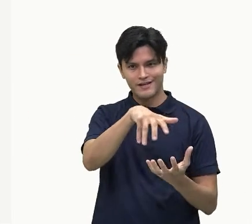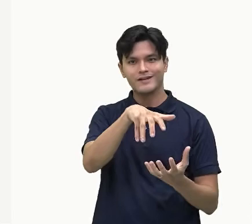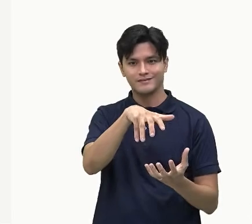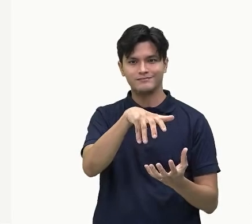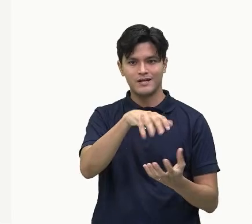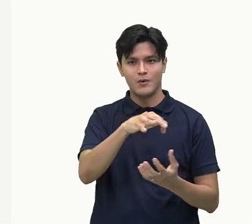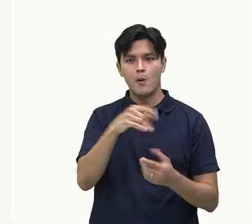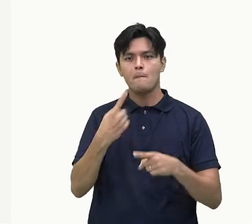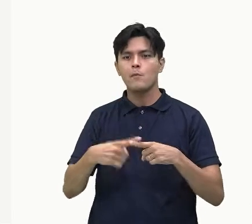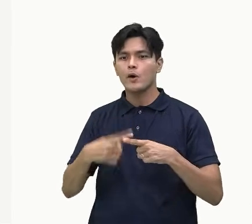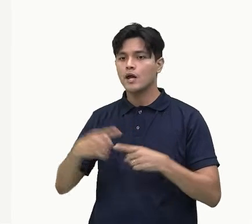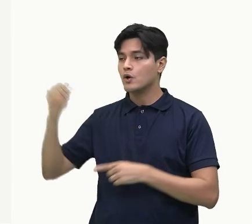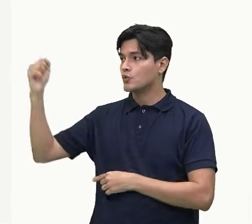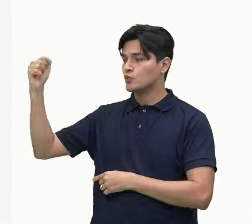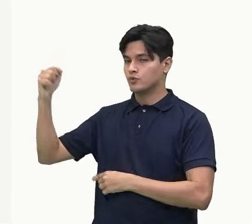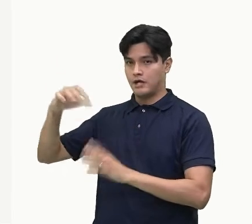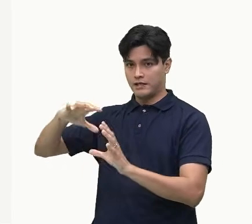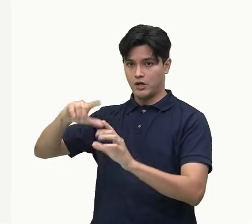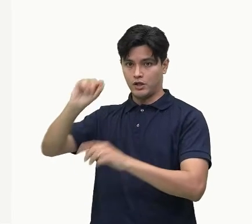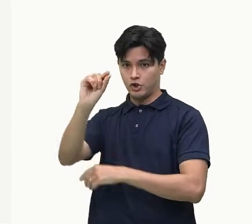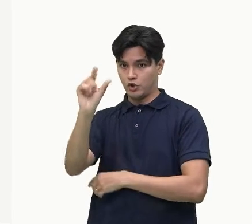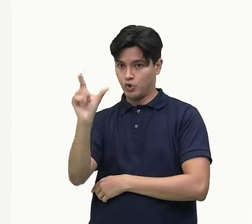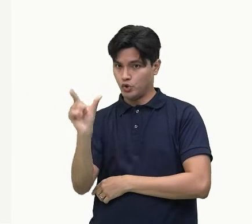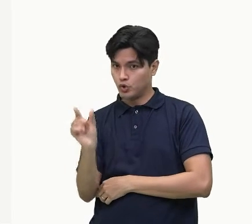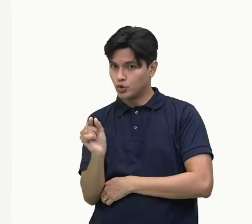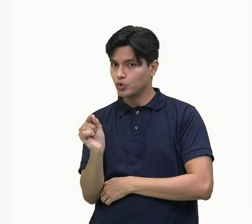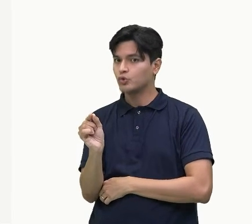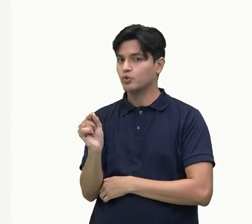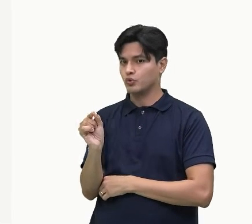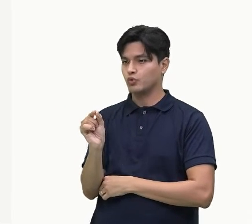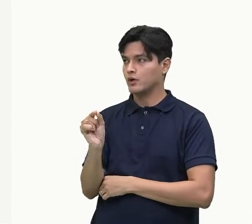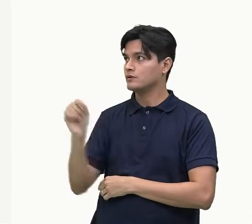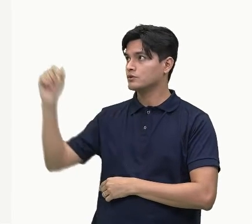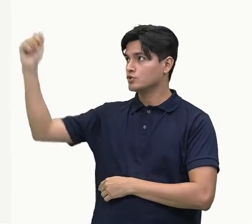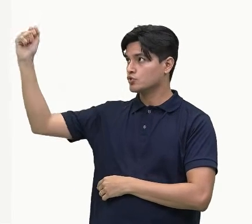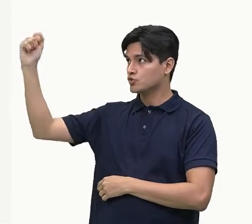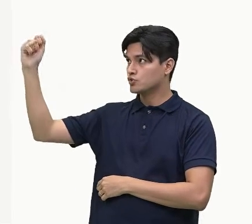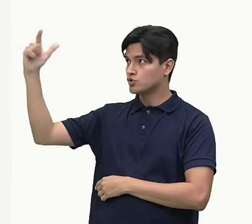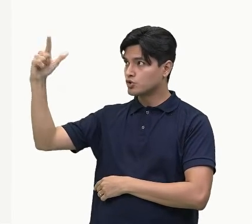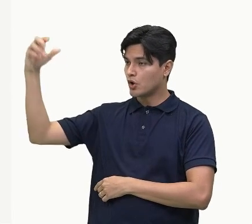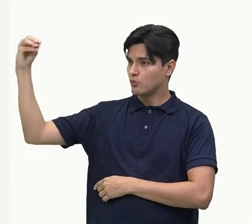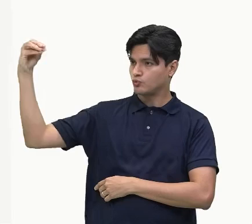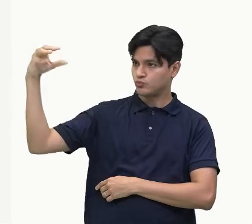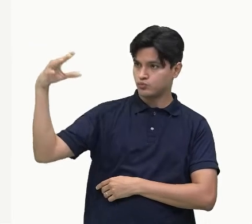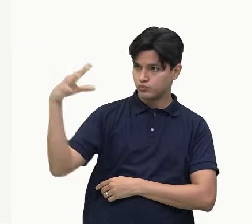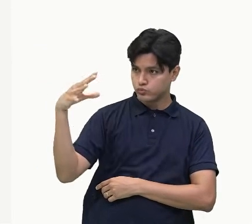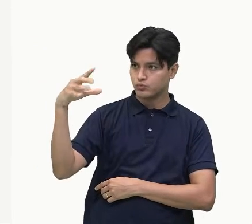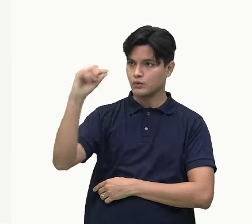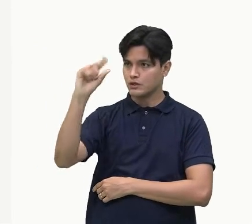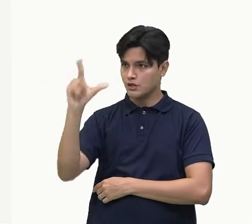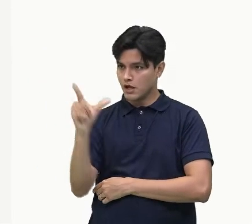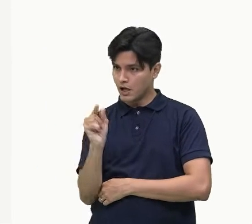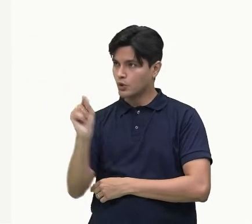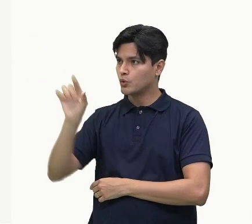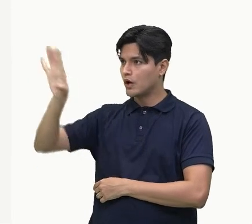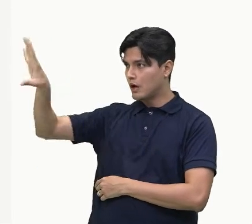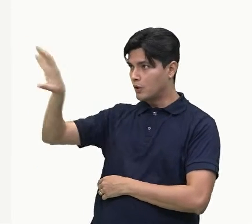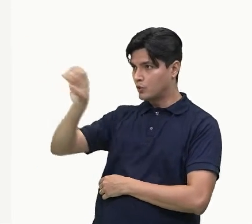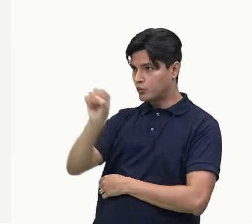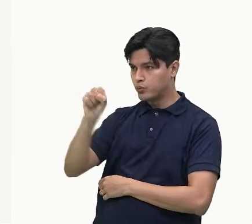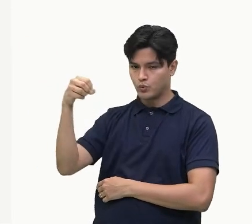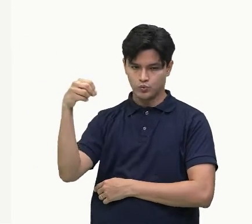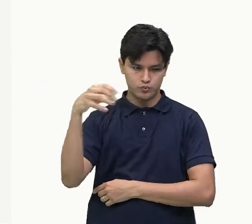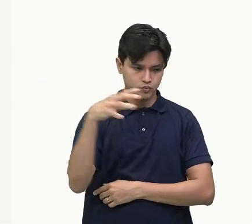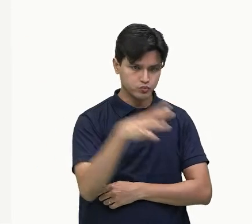também. Totalmente, assim, a maneira de dizer, né? Parcialmente, só uma face da Lua é iluminada. Mas quando ela está num ponto em que a gente chama de